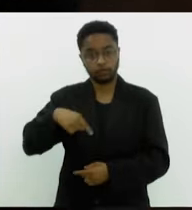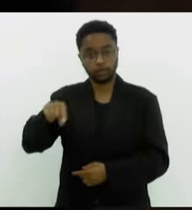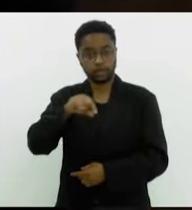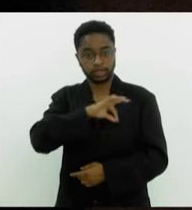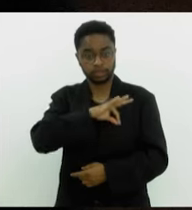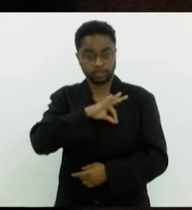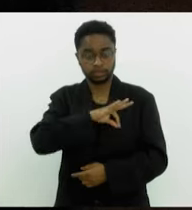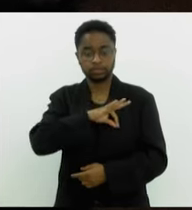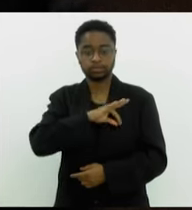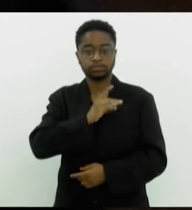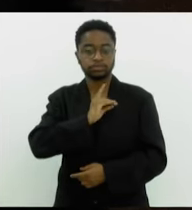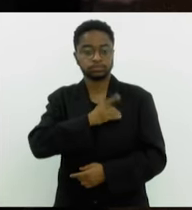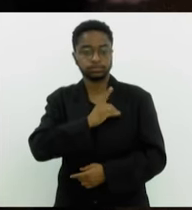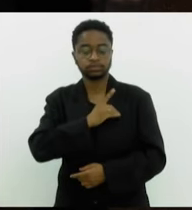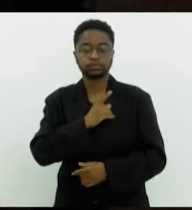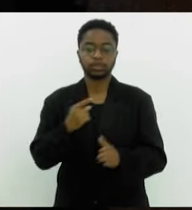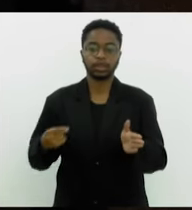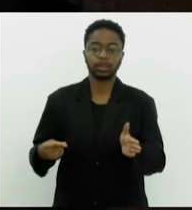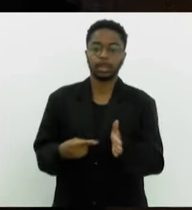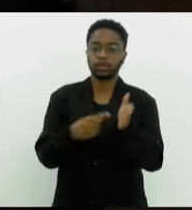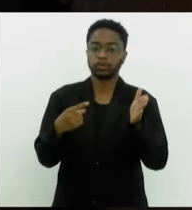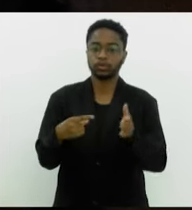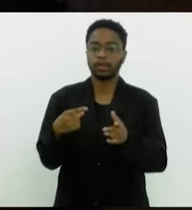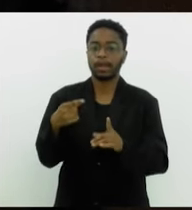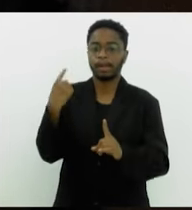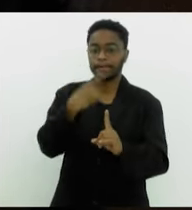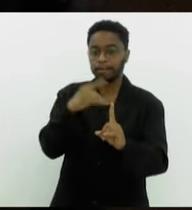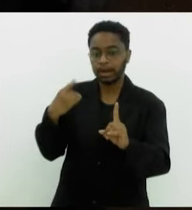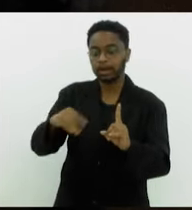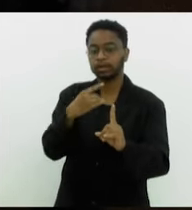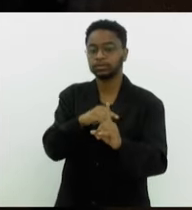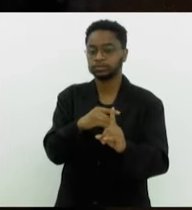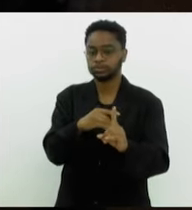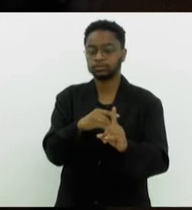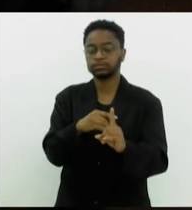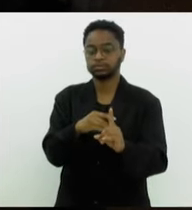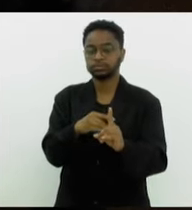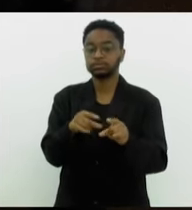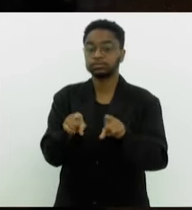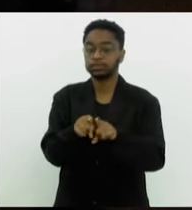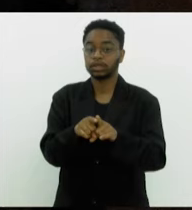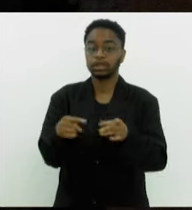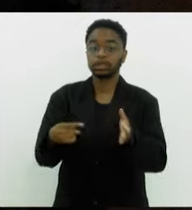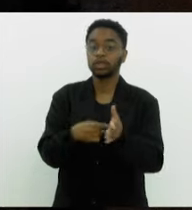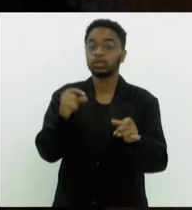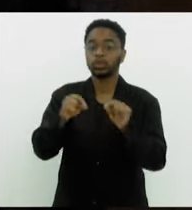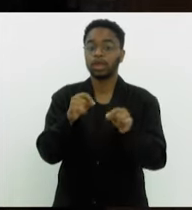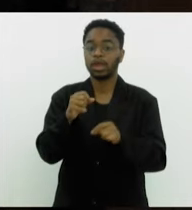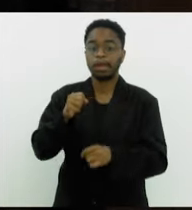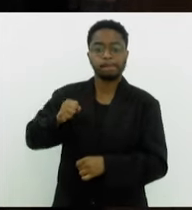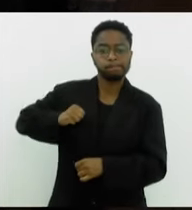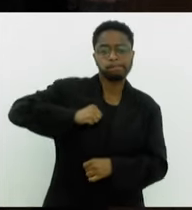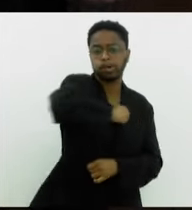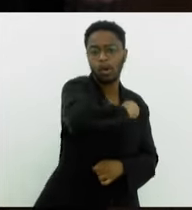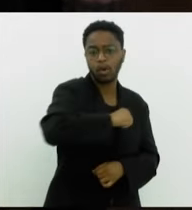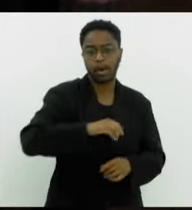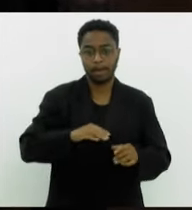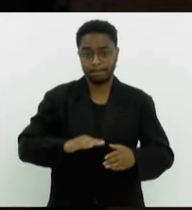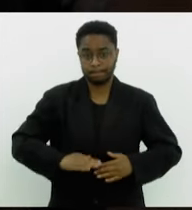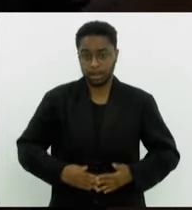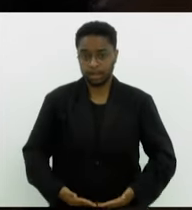denunciou ele, não só dele ter batido nela, né? Ela denunciou que ele deu uma cotovelada na barriga